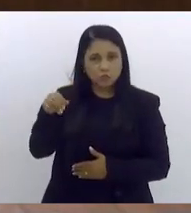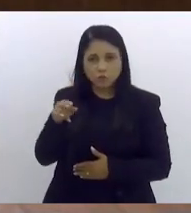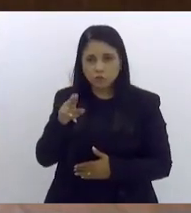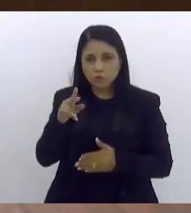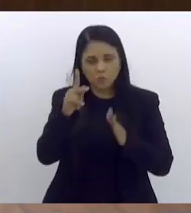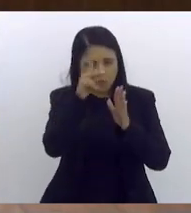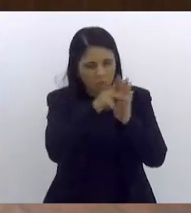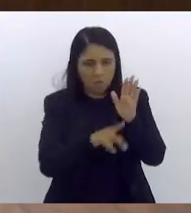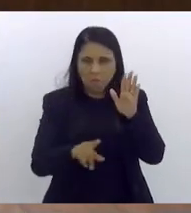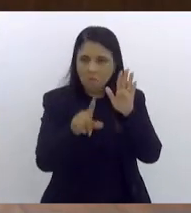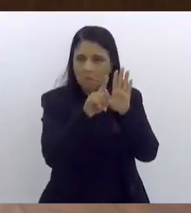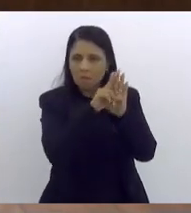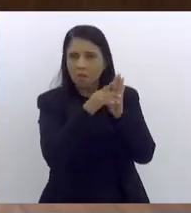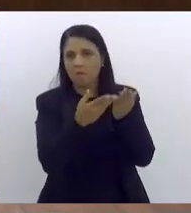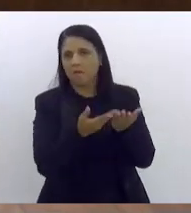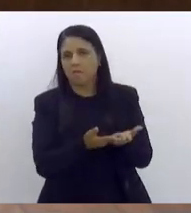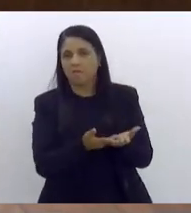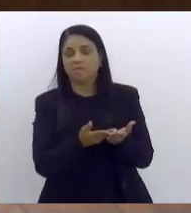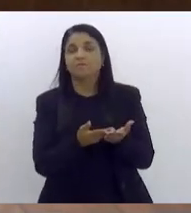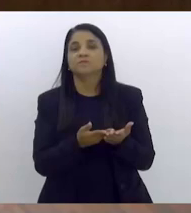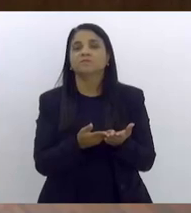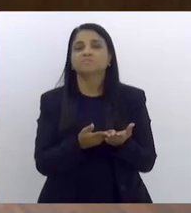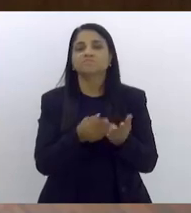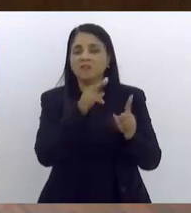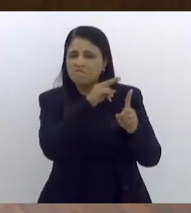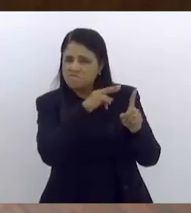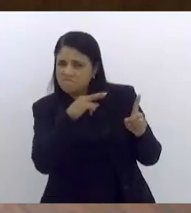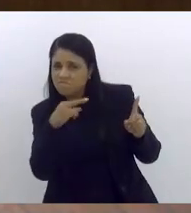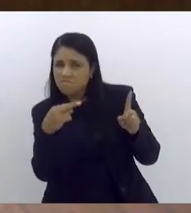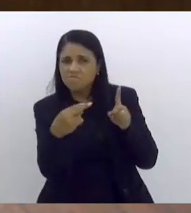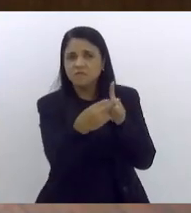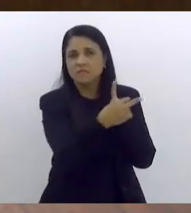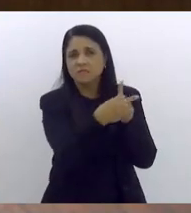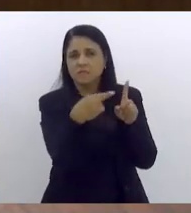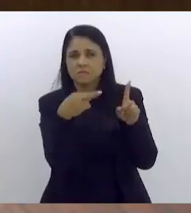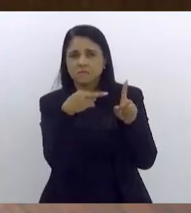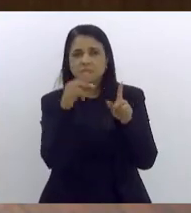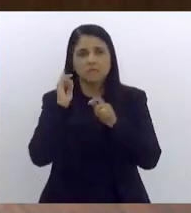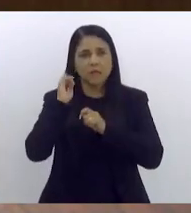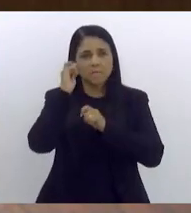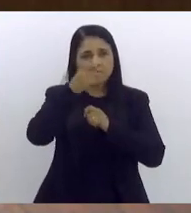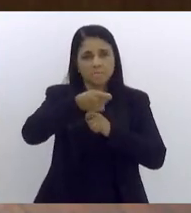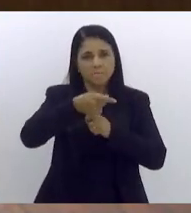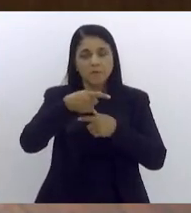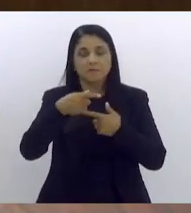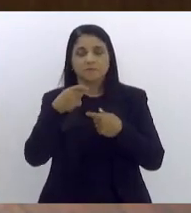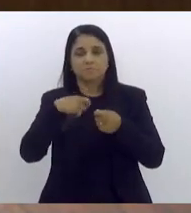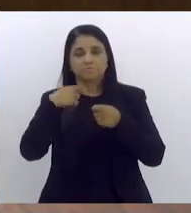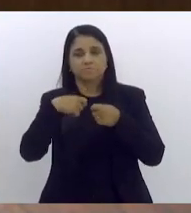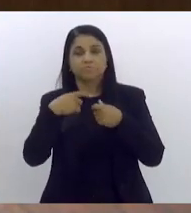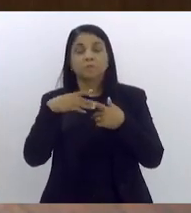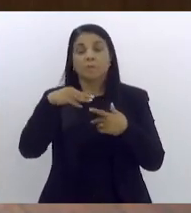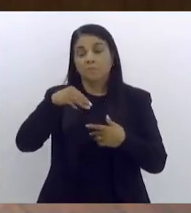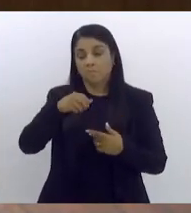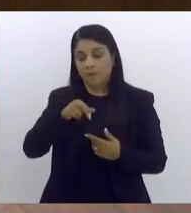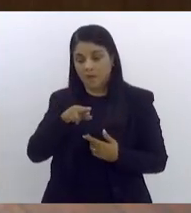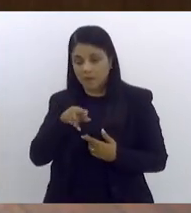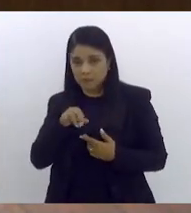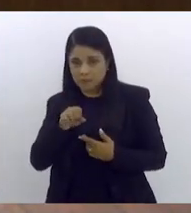desse projeto de dar visibilidade para a pesca de marisco aqui do nosso estado,